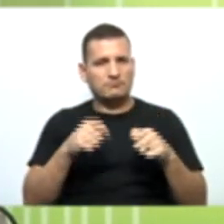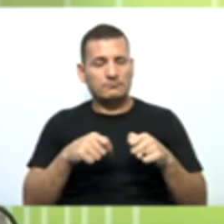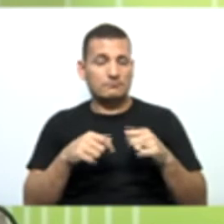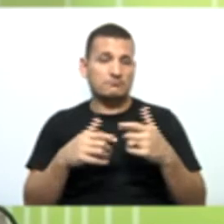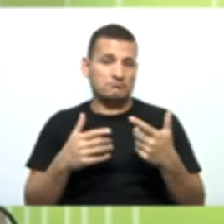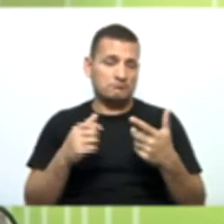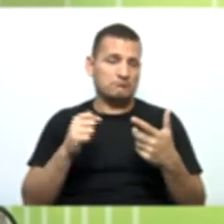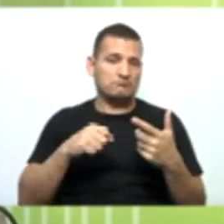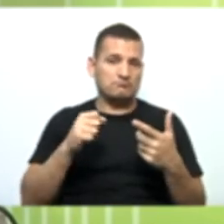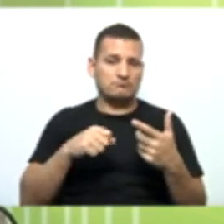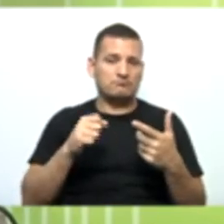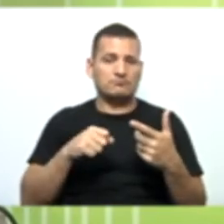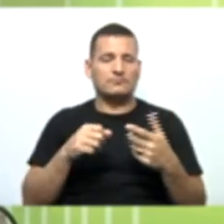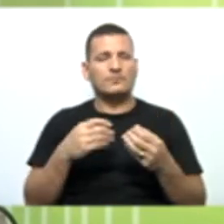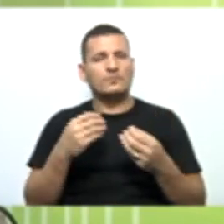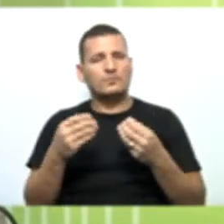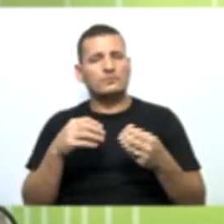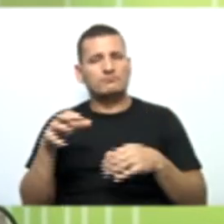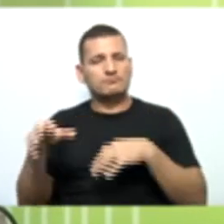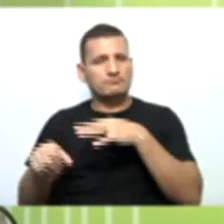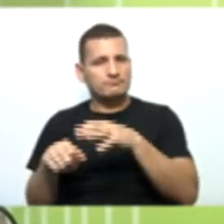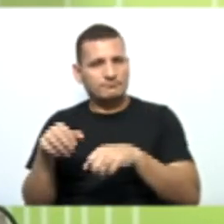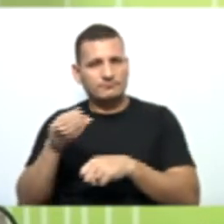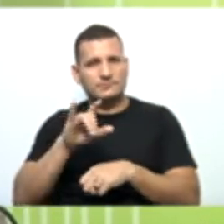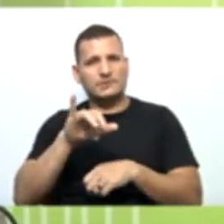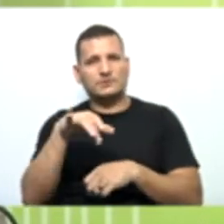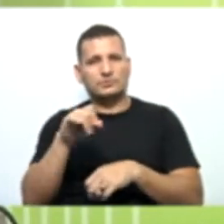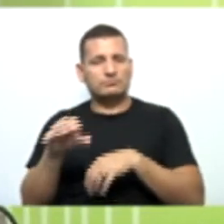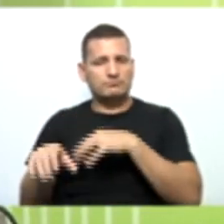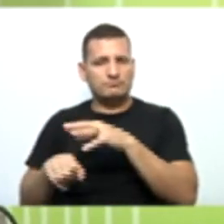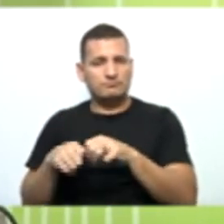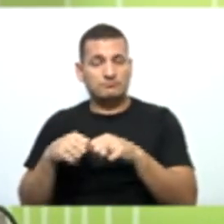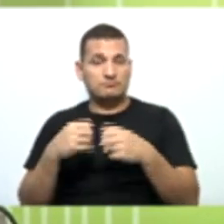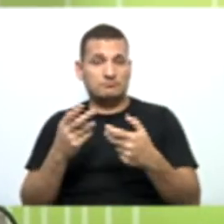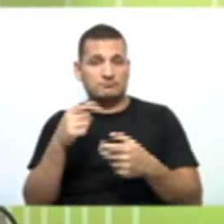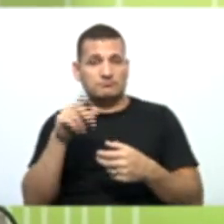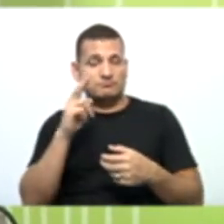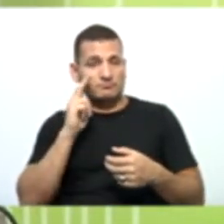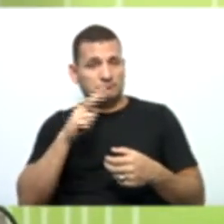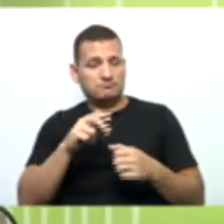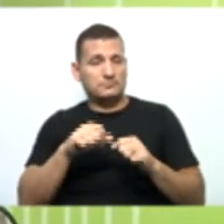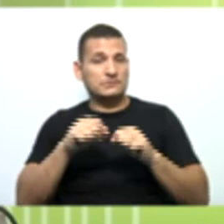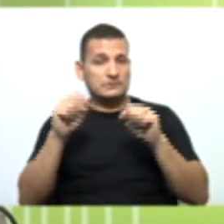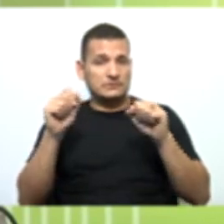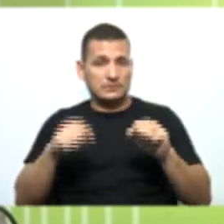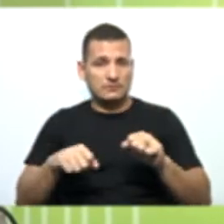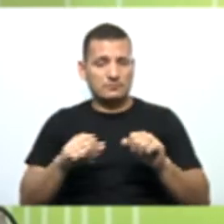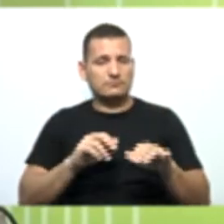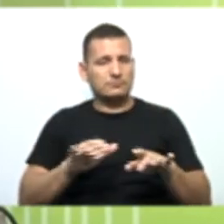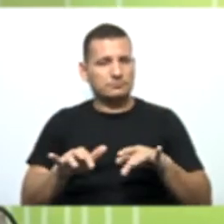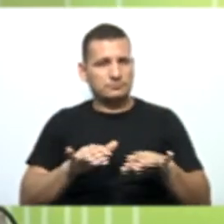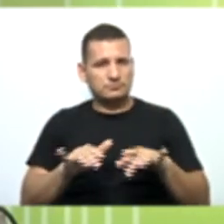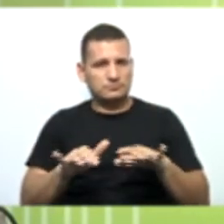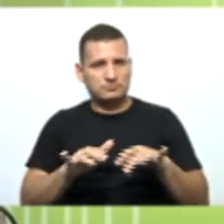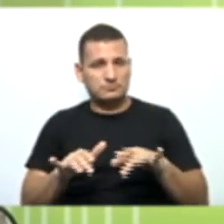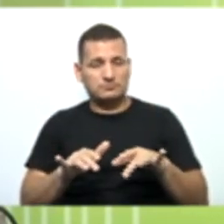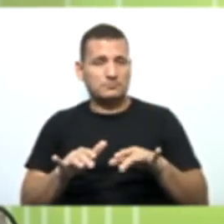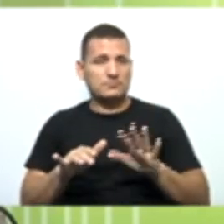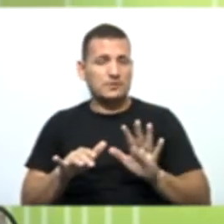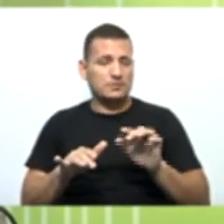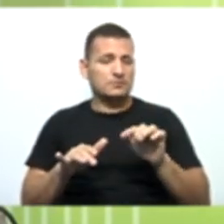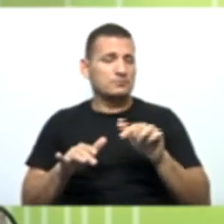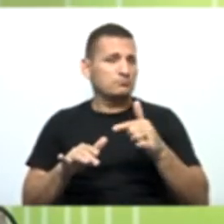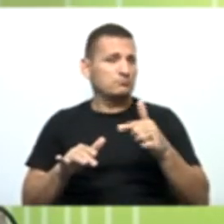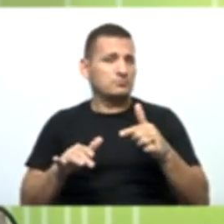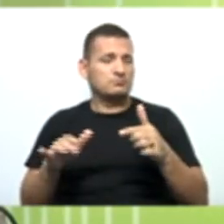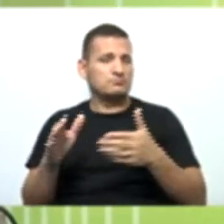Sim. Como que ele é coletado? Então, veja bem, o sistema foi desenvolvido. O sistema em si, sem os dados,